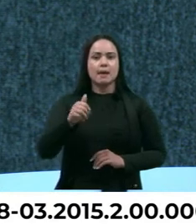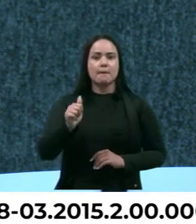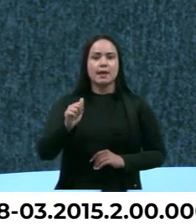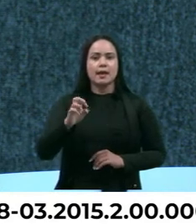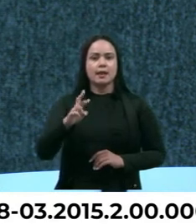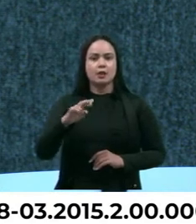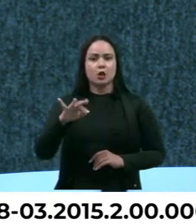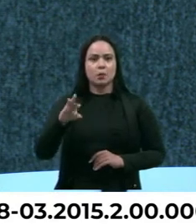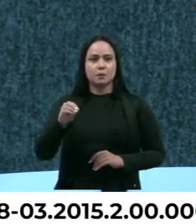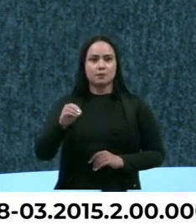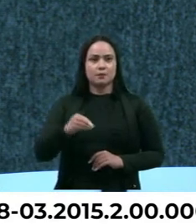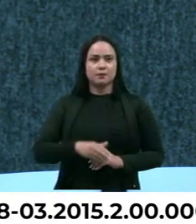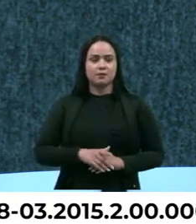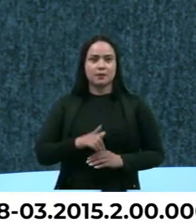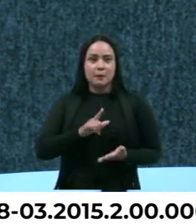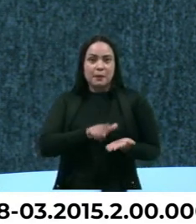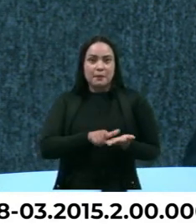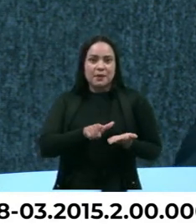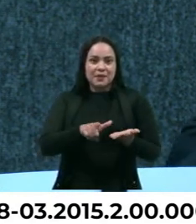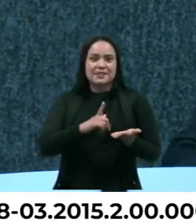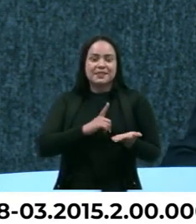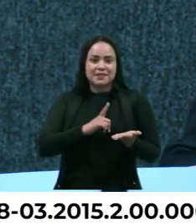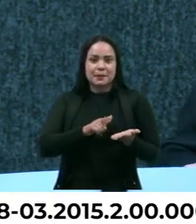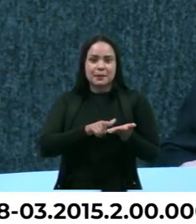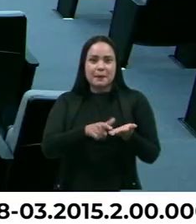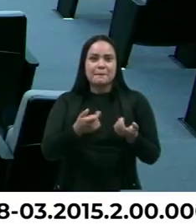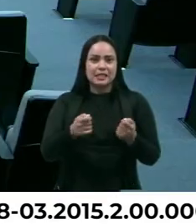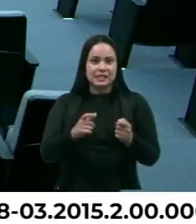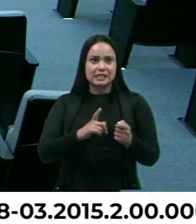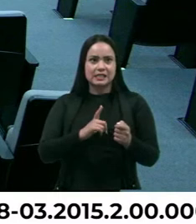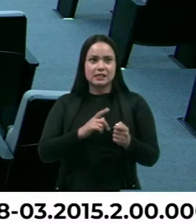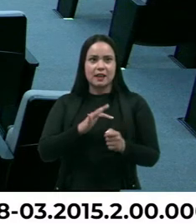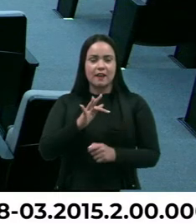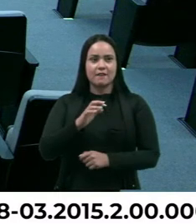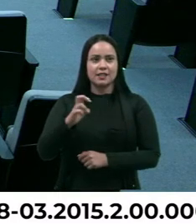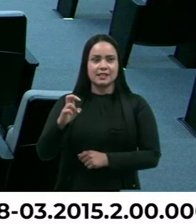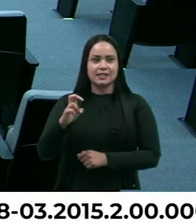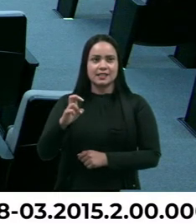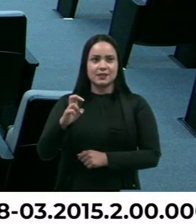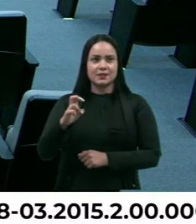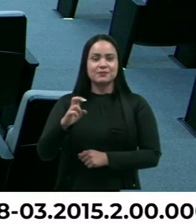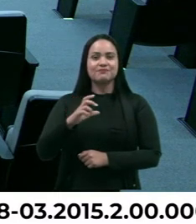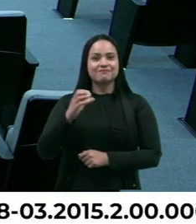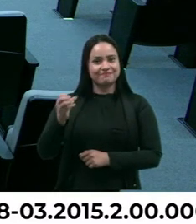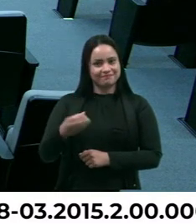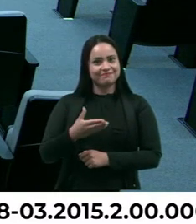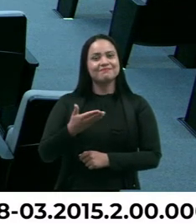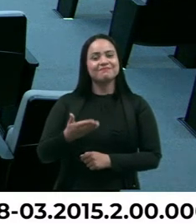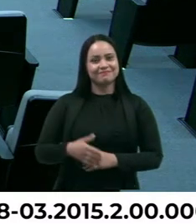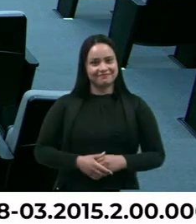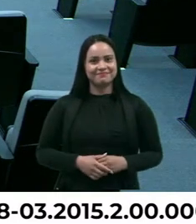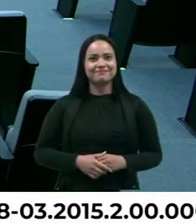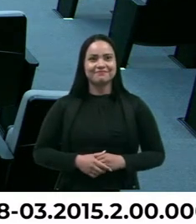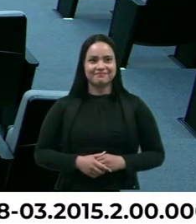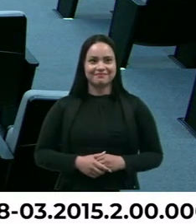As informações que eu tenho são essas. A papeleta precisa de um F5, senhora presidente, uma atualização. Estou